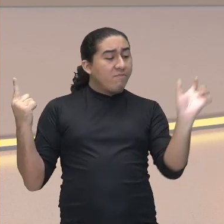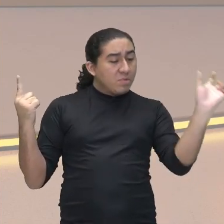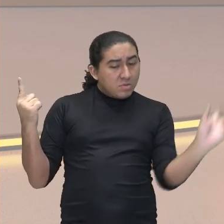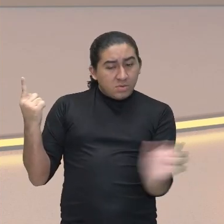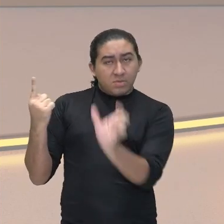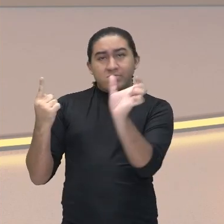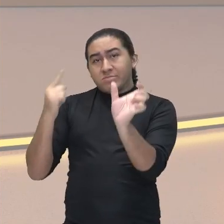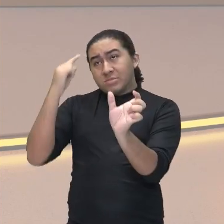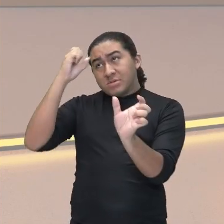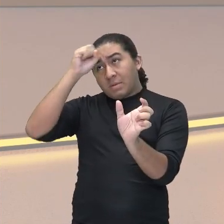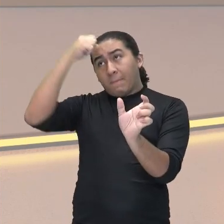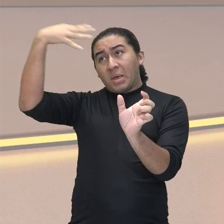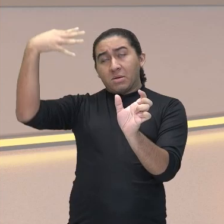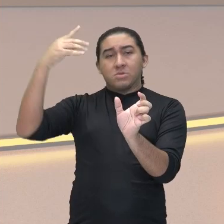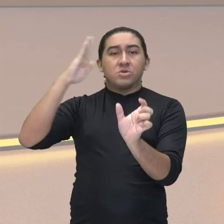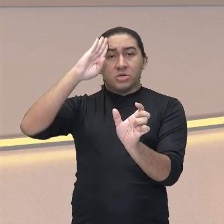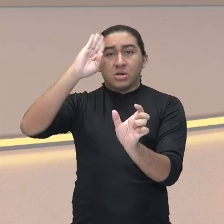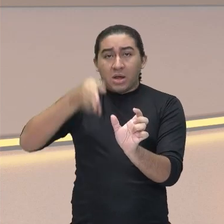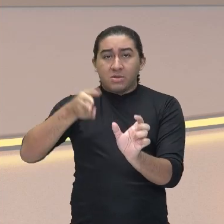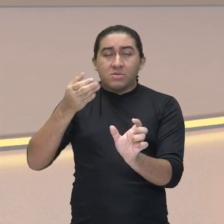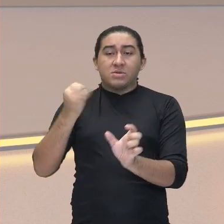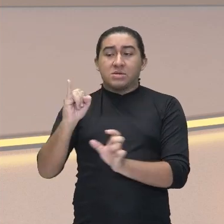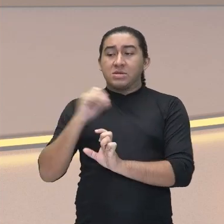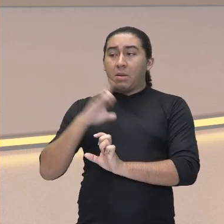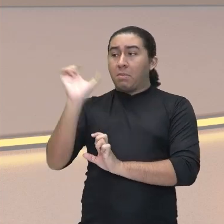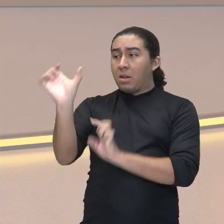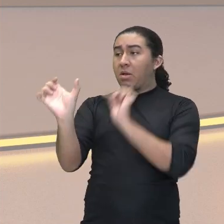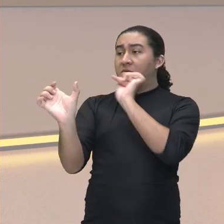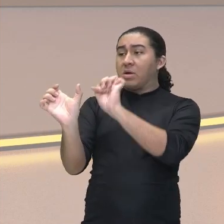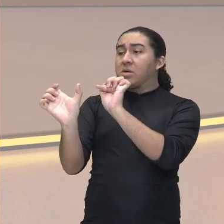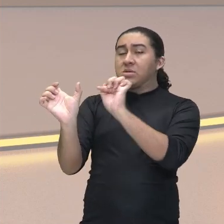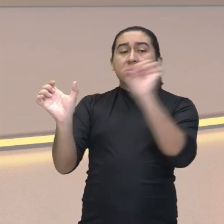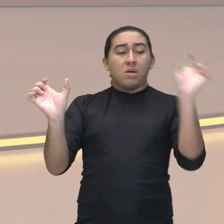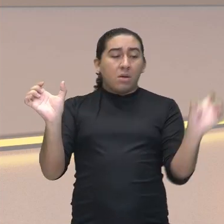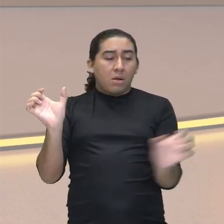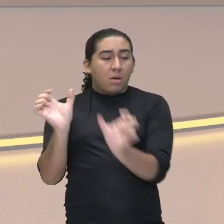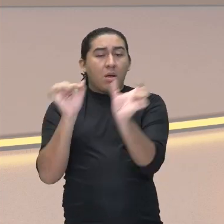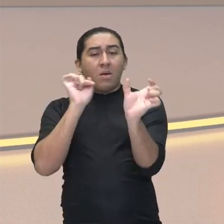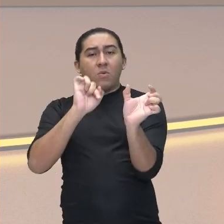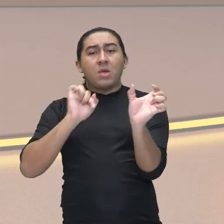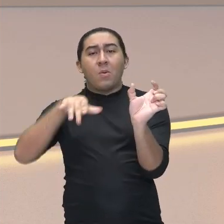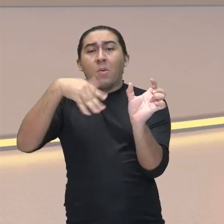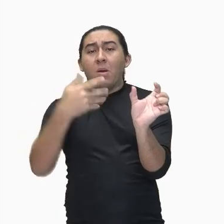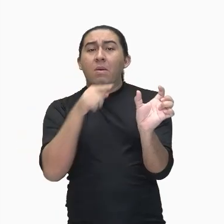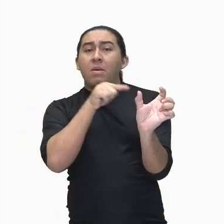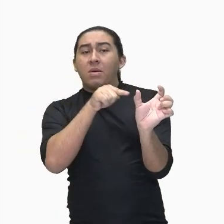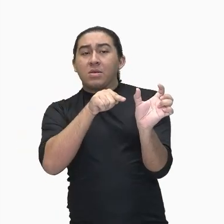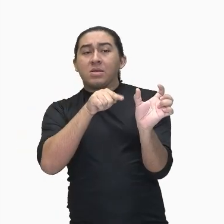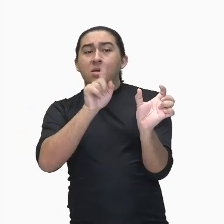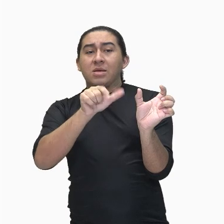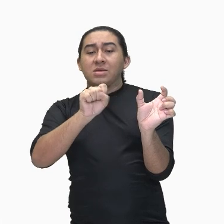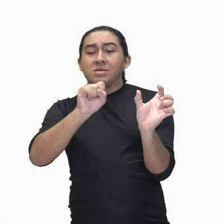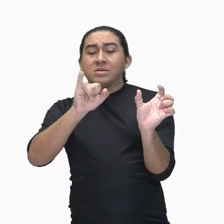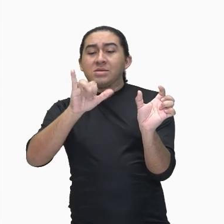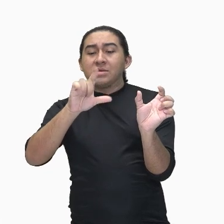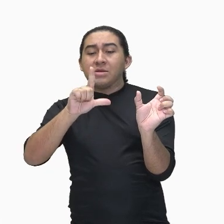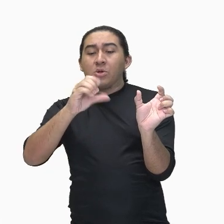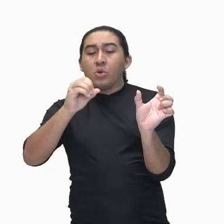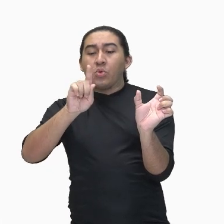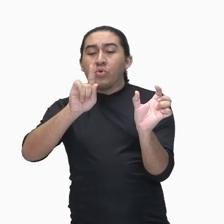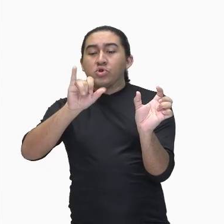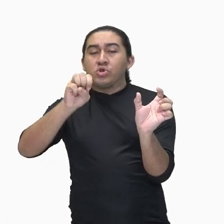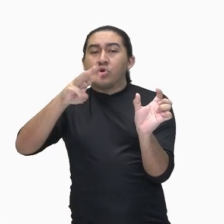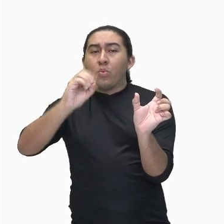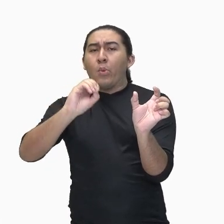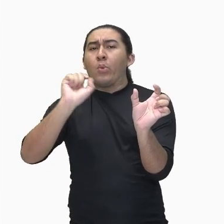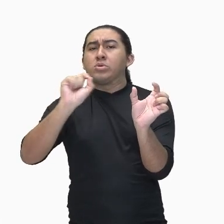mente. Toda vez que você vir falar em lógica aristotélica, nós estamos falando de silogismo. O que